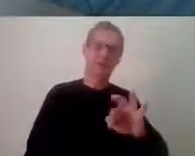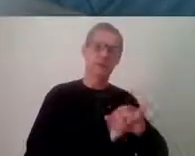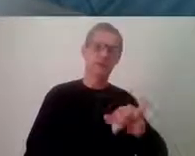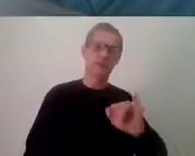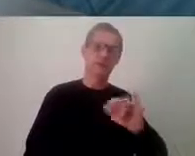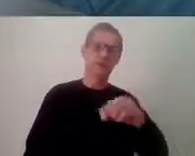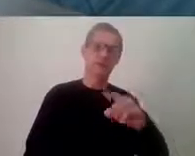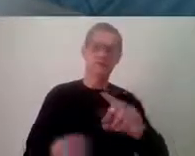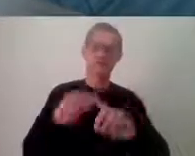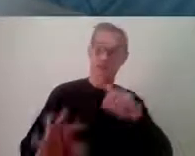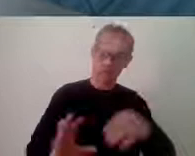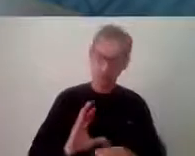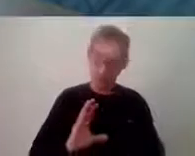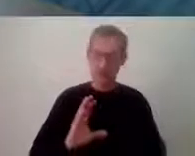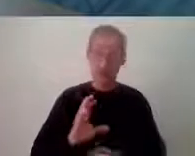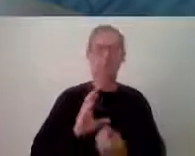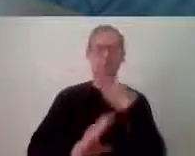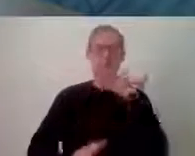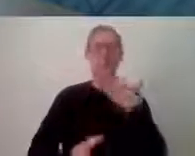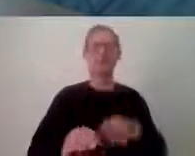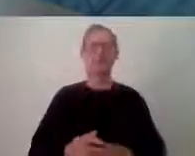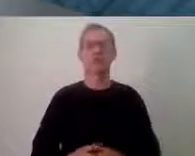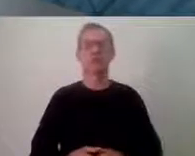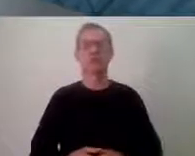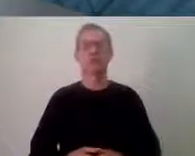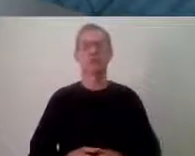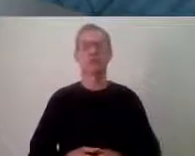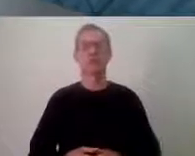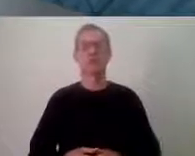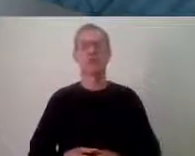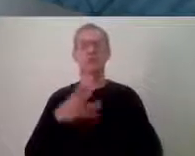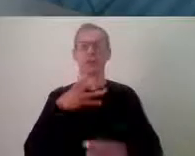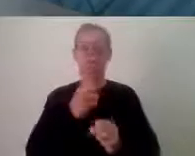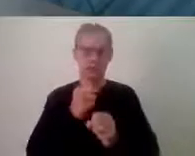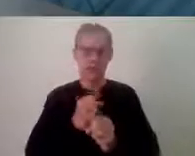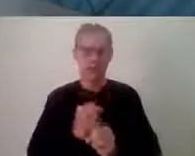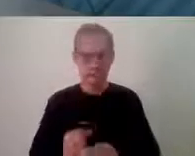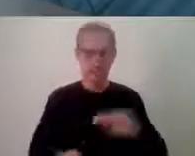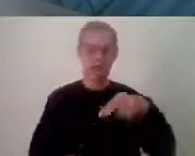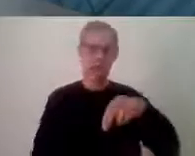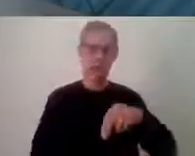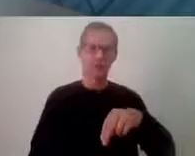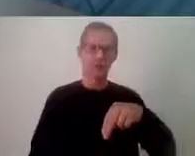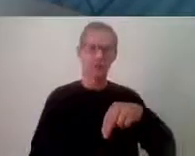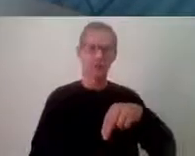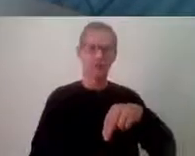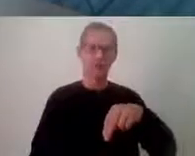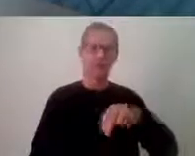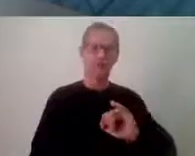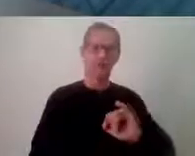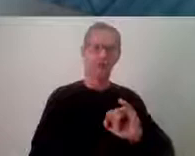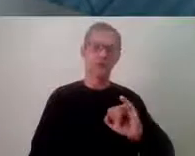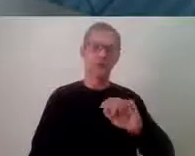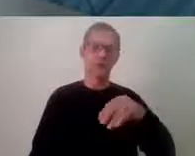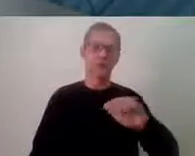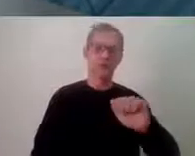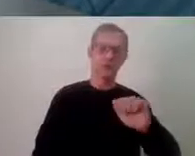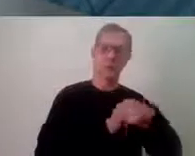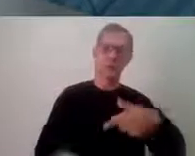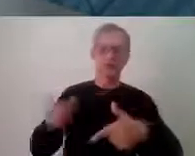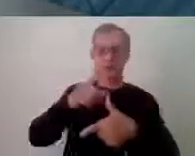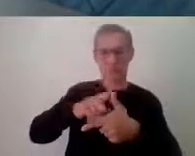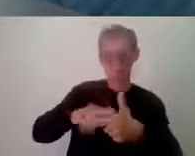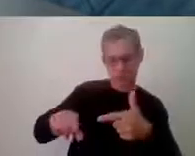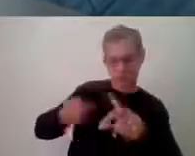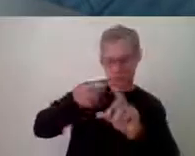robusta, ela veio justamente da soma de Riemann. A soma de Riemann consiste em você dividir uma curva, você tem